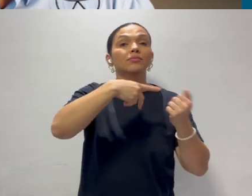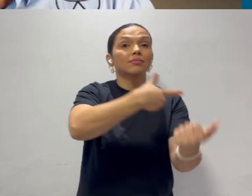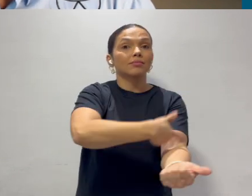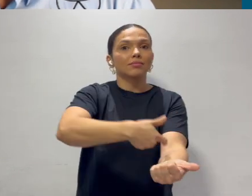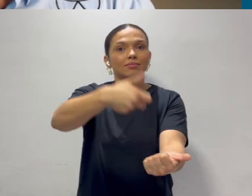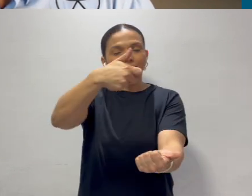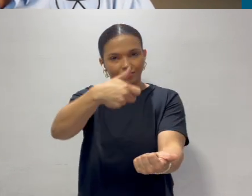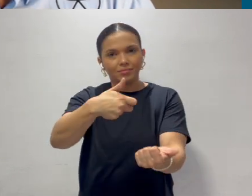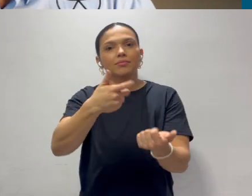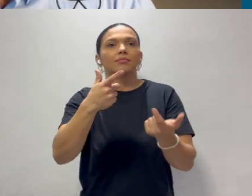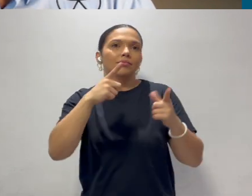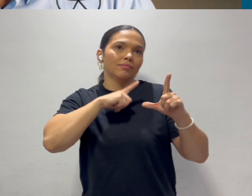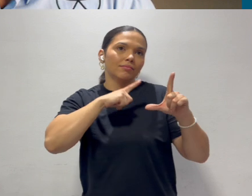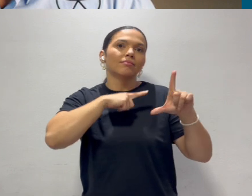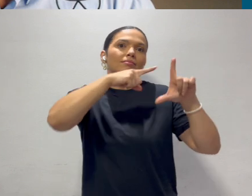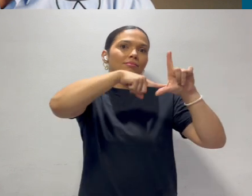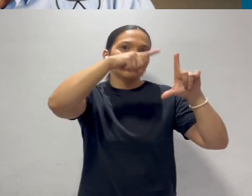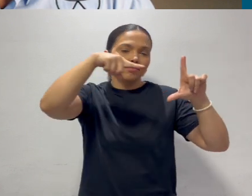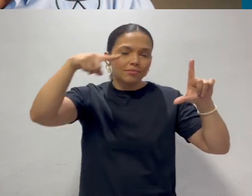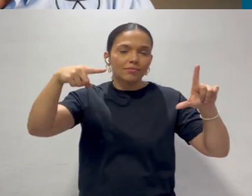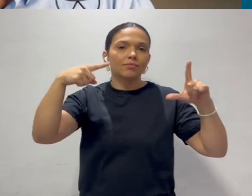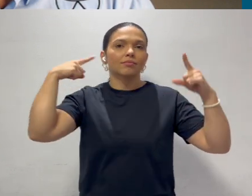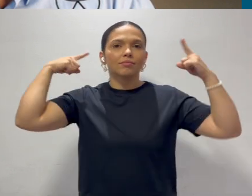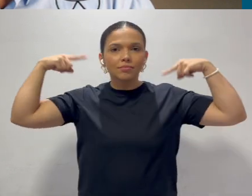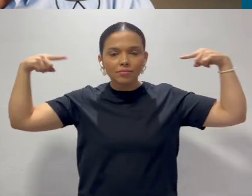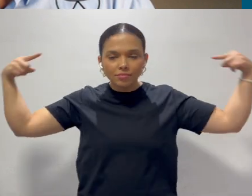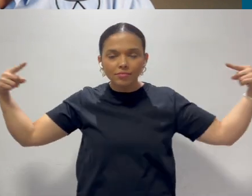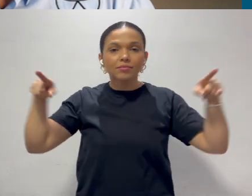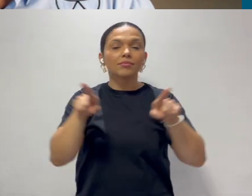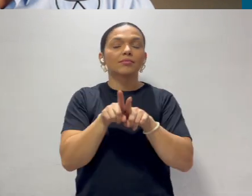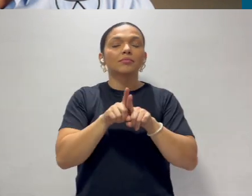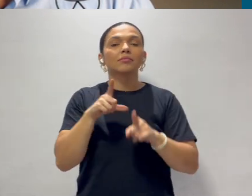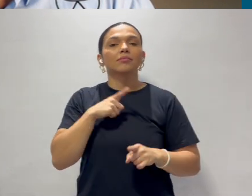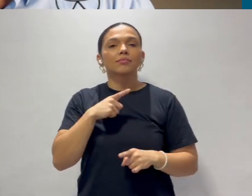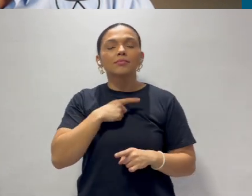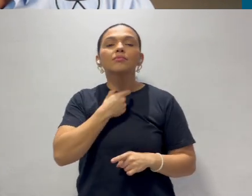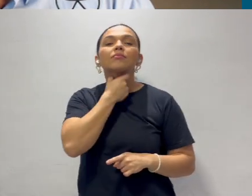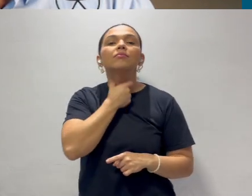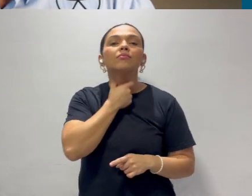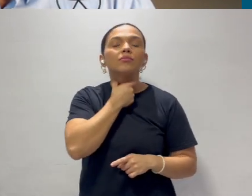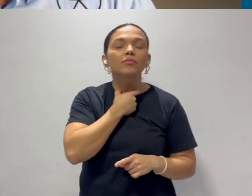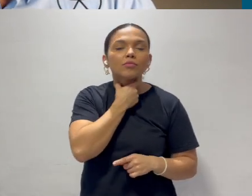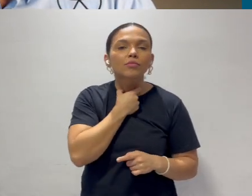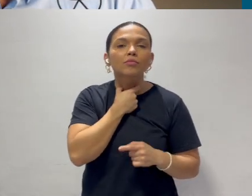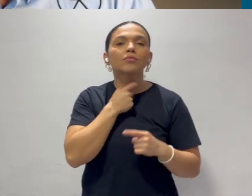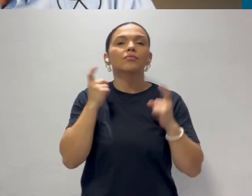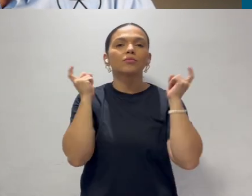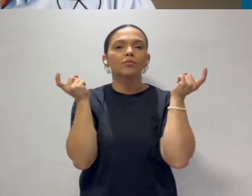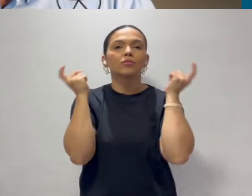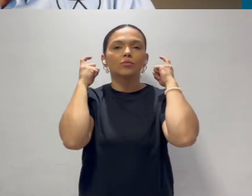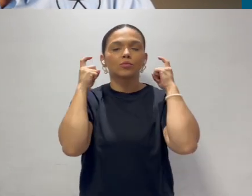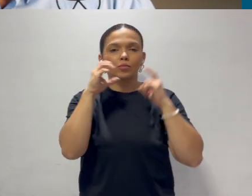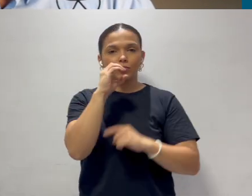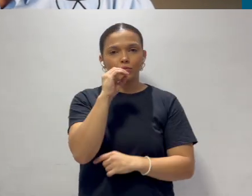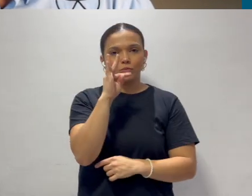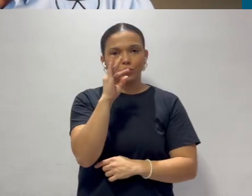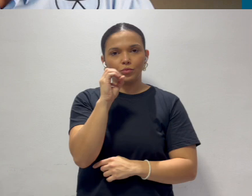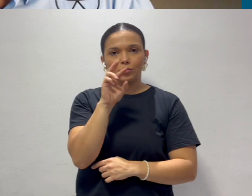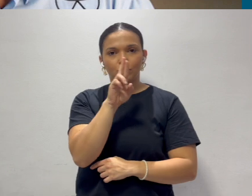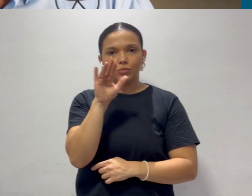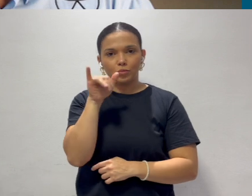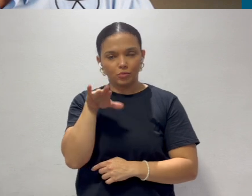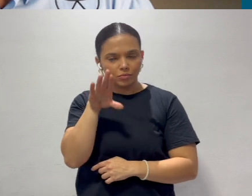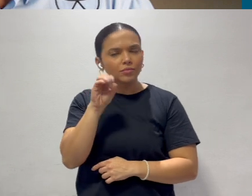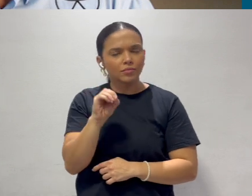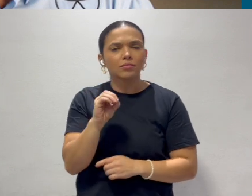exames, né? E aí, depois do exame, você vai para a segunda parte, que você vai ter que passar no otorrino. E o que tem acontecido muito